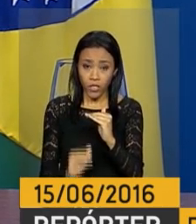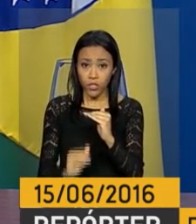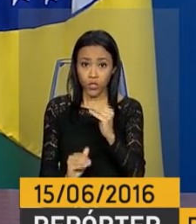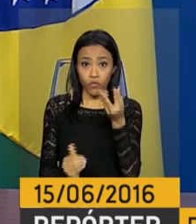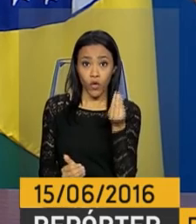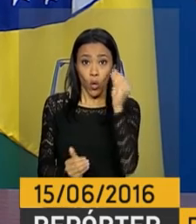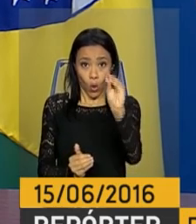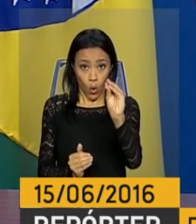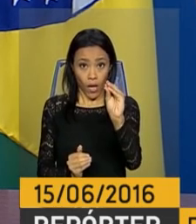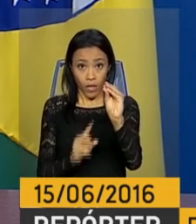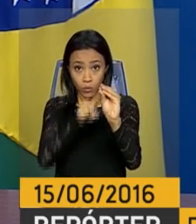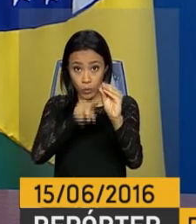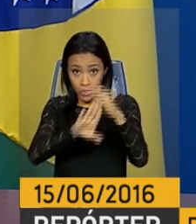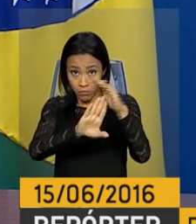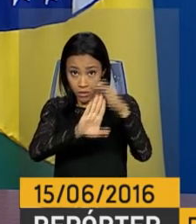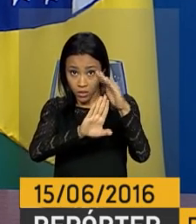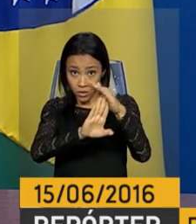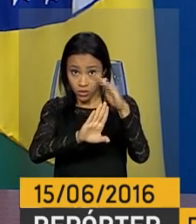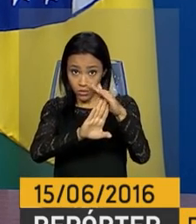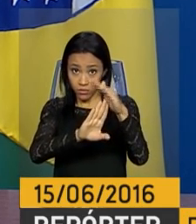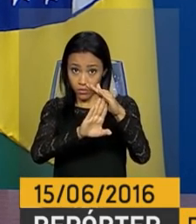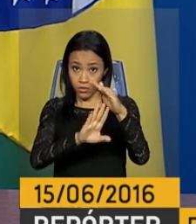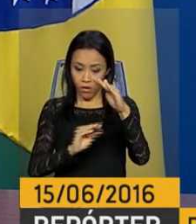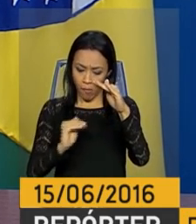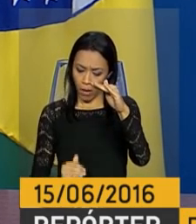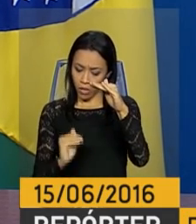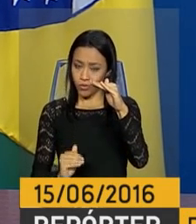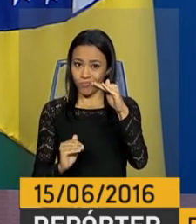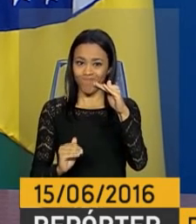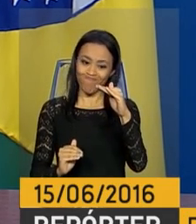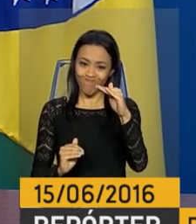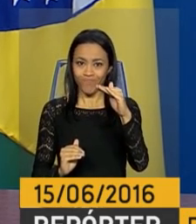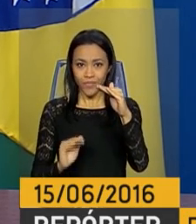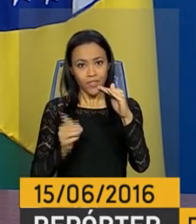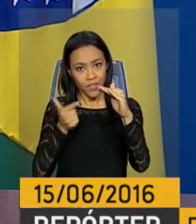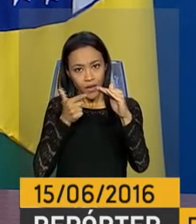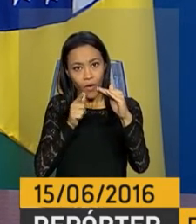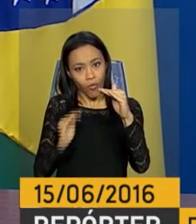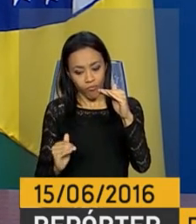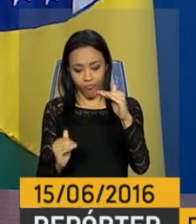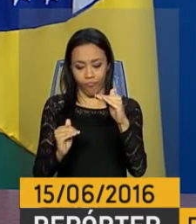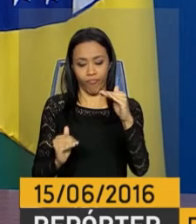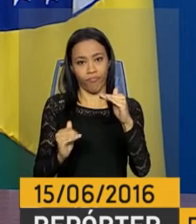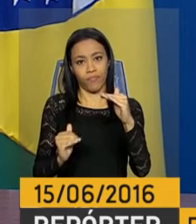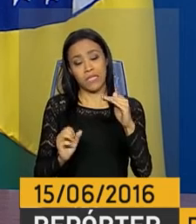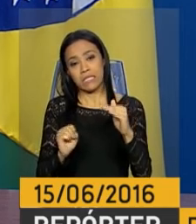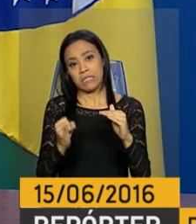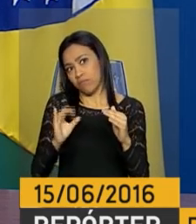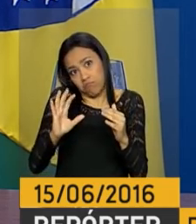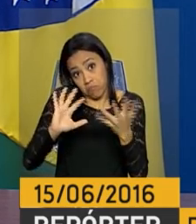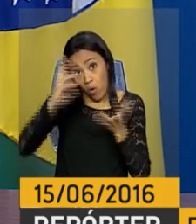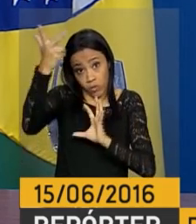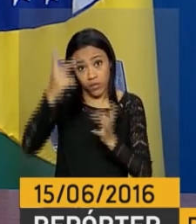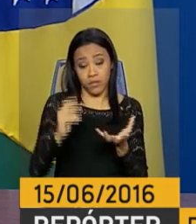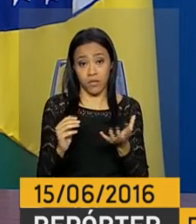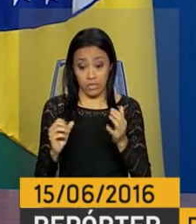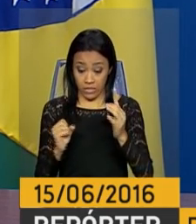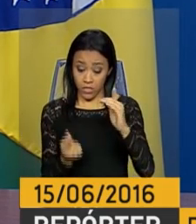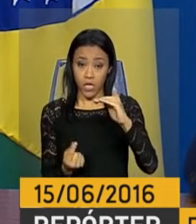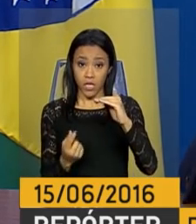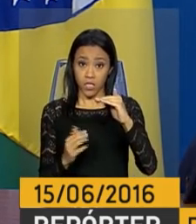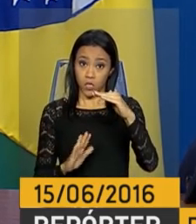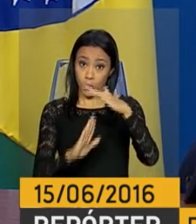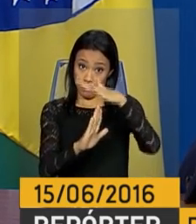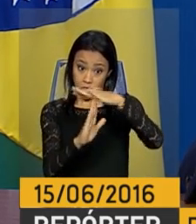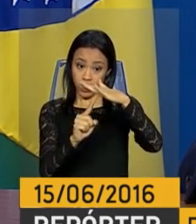colocado como limite, o limite já tá cumprido por definição, tá certo? Eh, se porventura for superior,